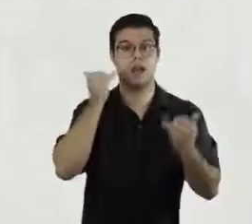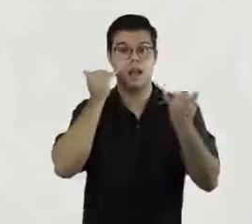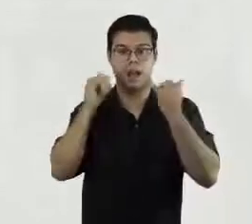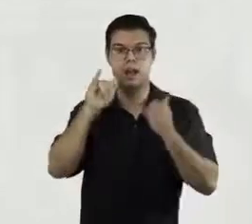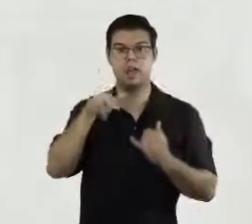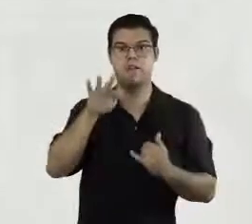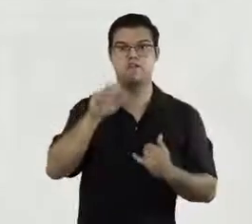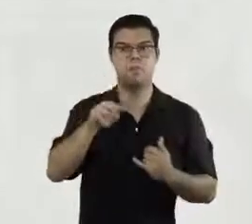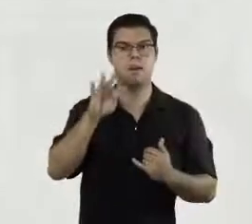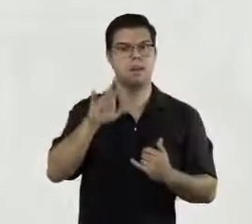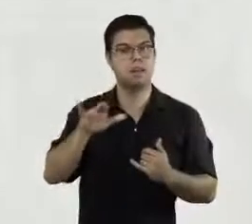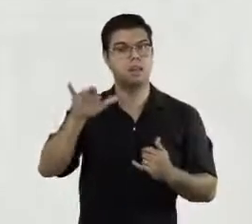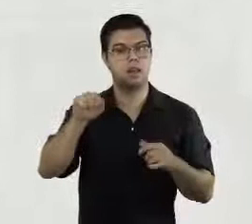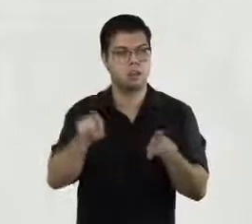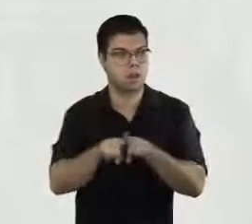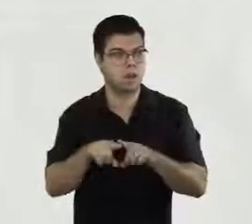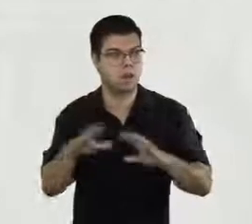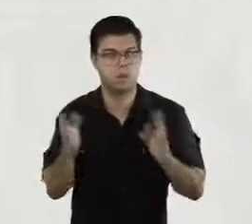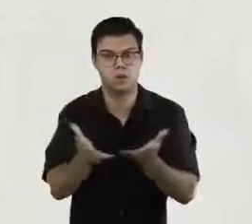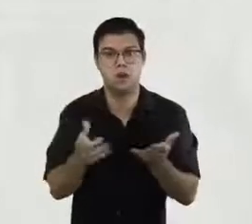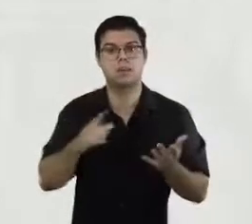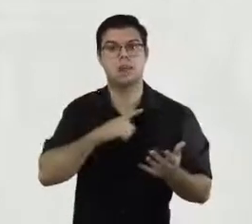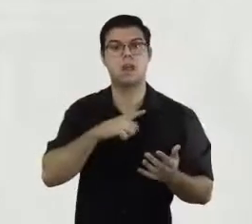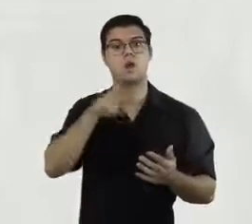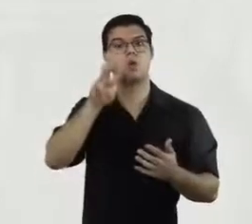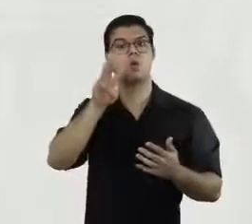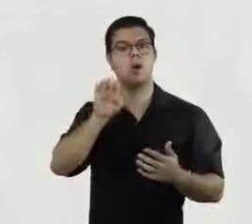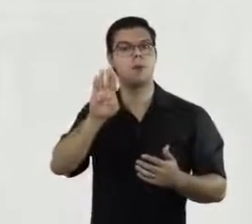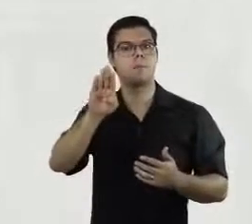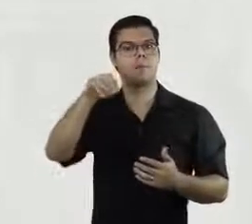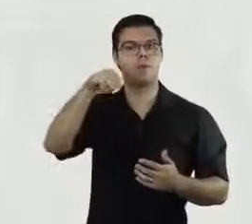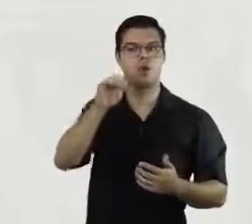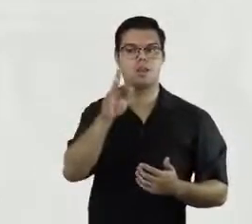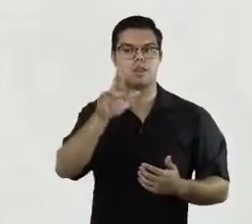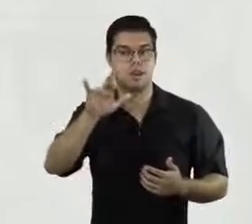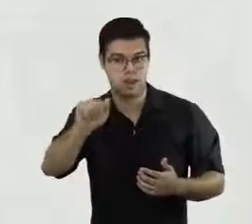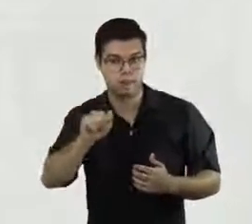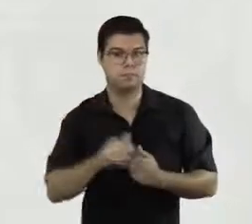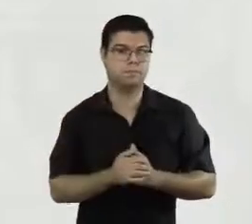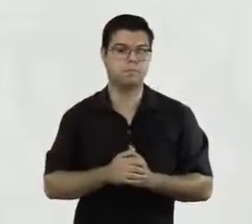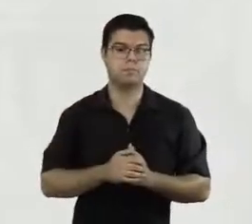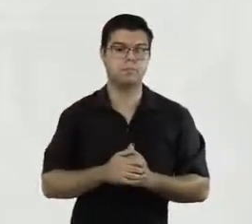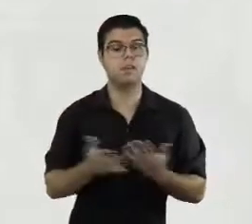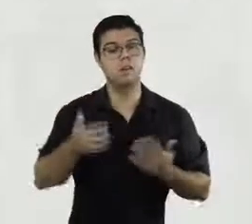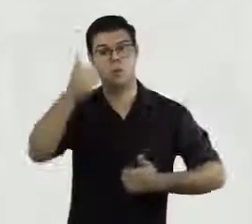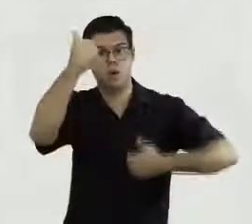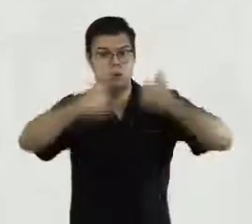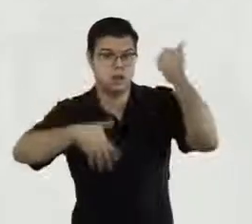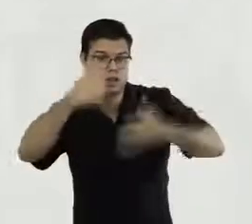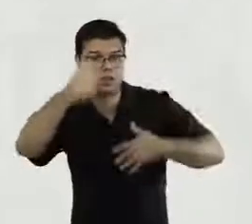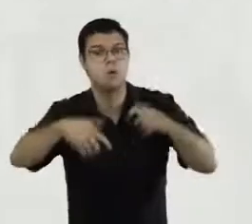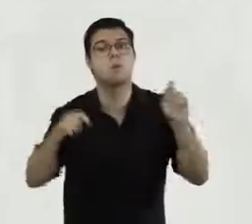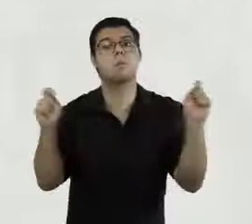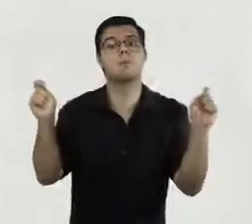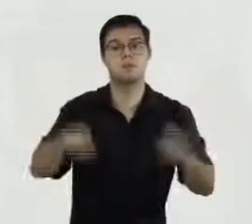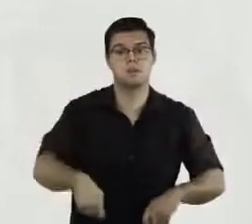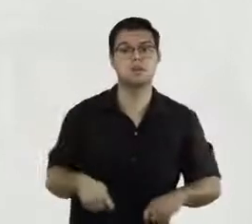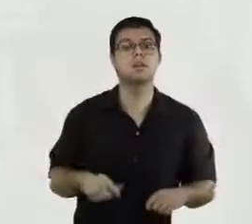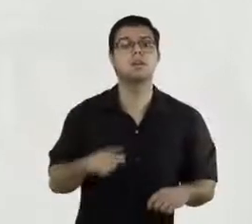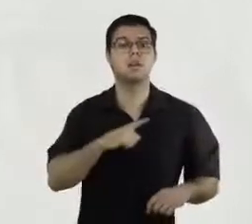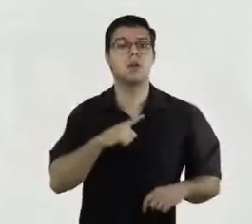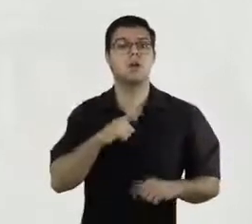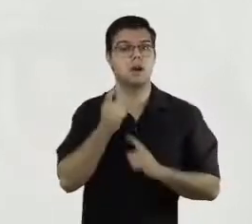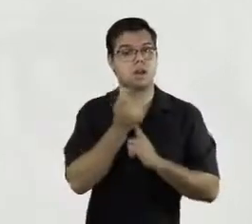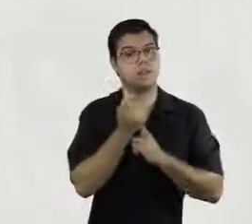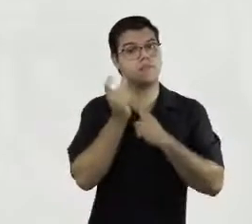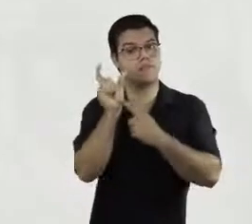e, recentemente, webometria. Uma explicação possível seria a própria definição